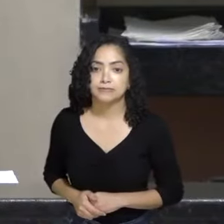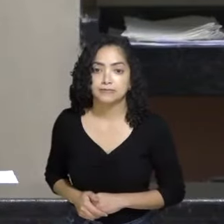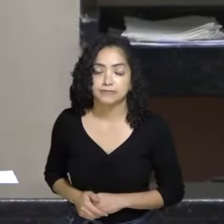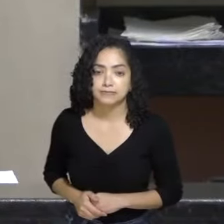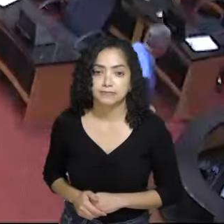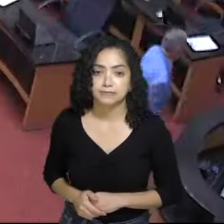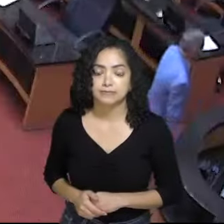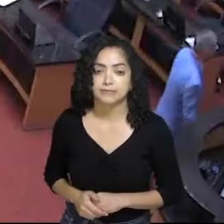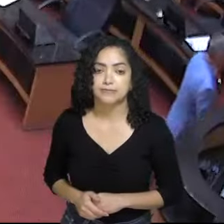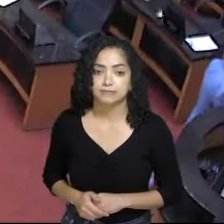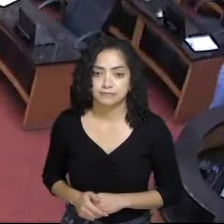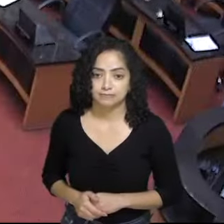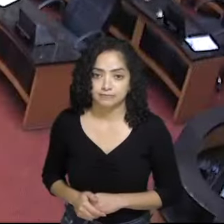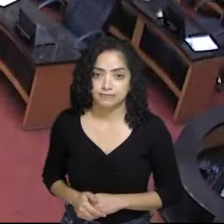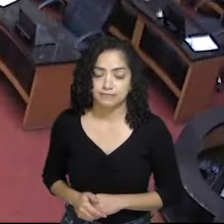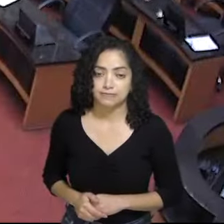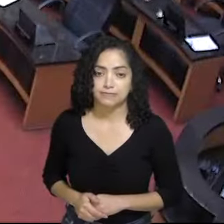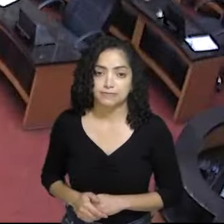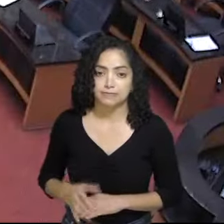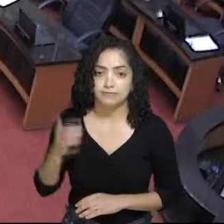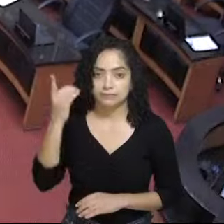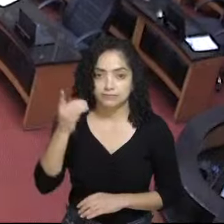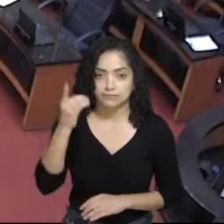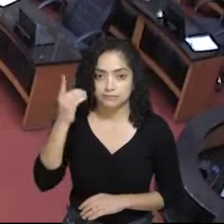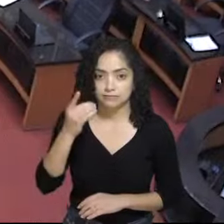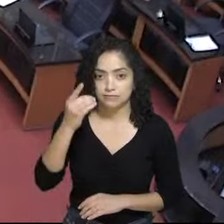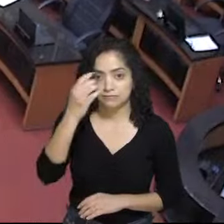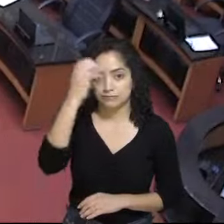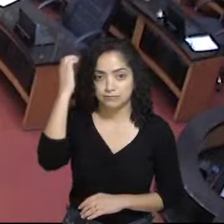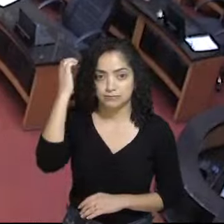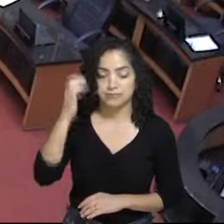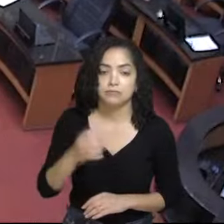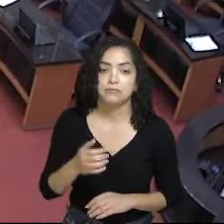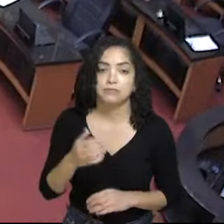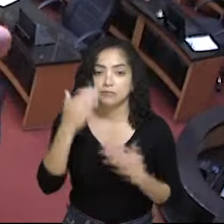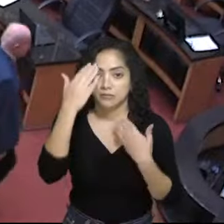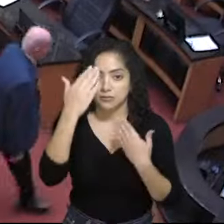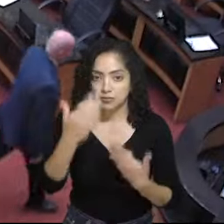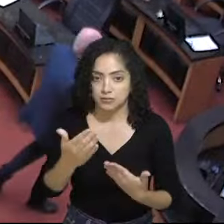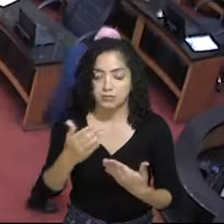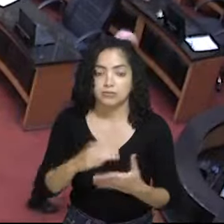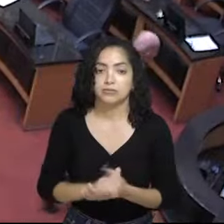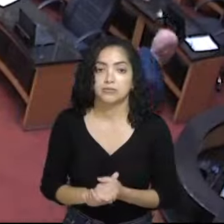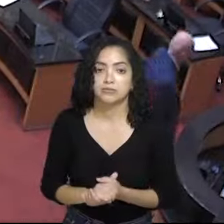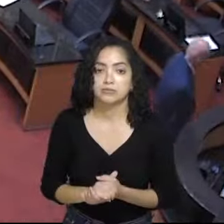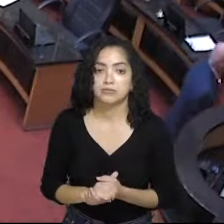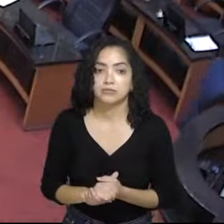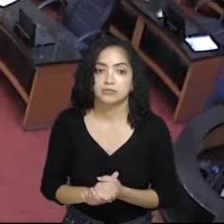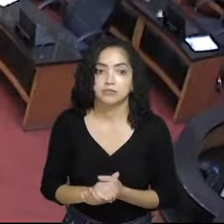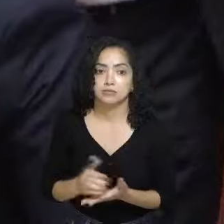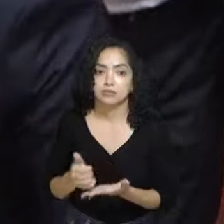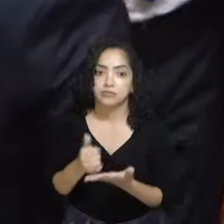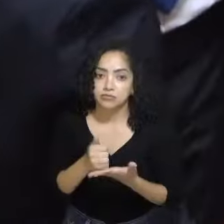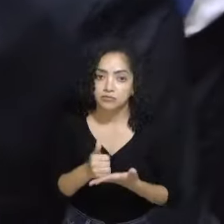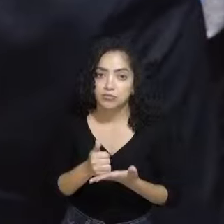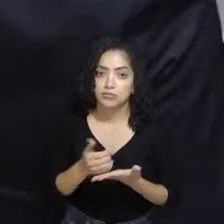Senhor presidente, com a palavra o deputado Emerson Stein. Também quero agradecer a todos os deputados que nos acolheram aqui durante esse ano